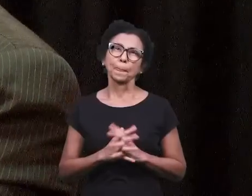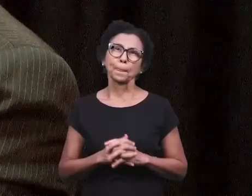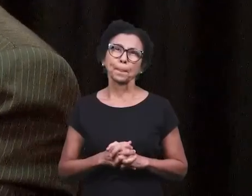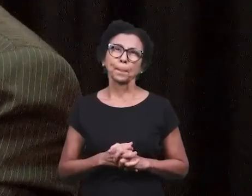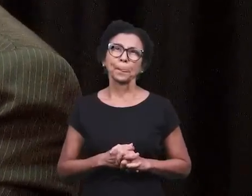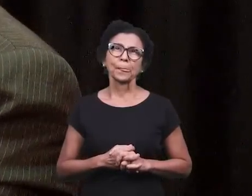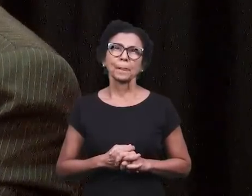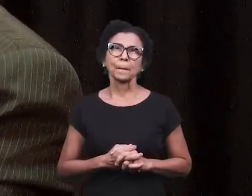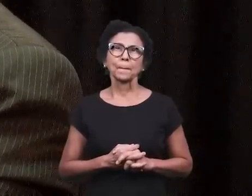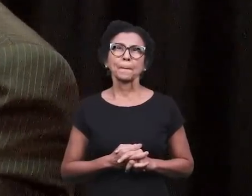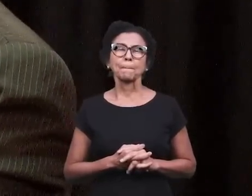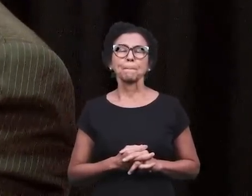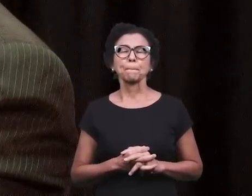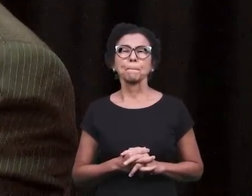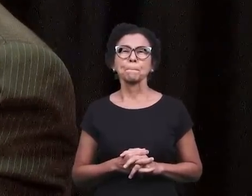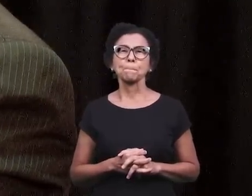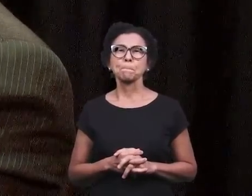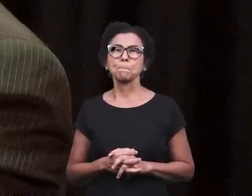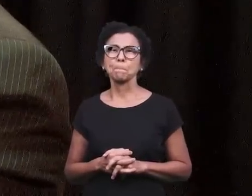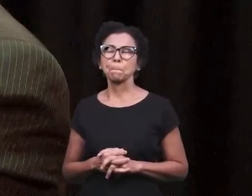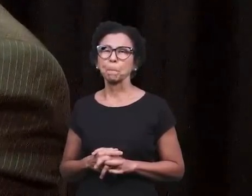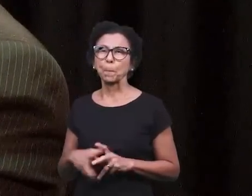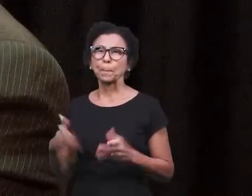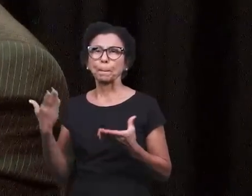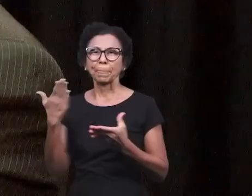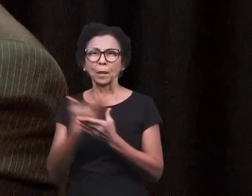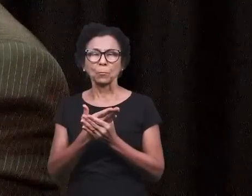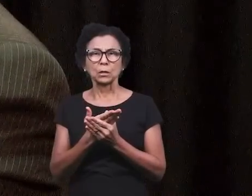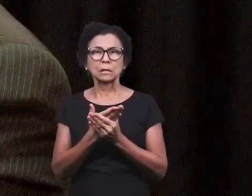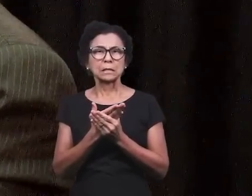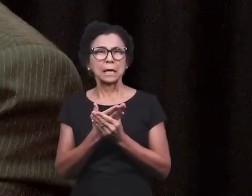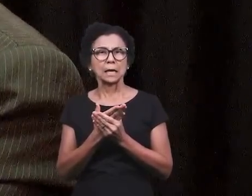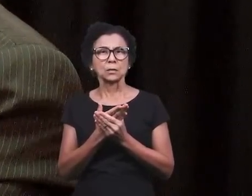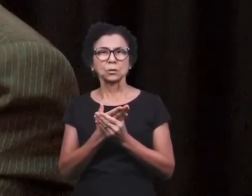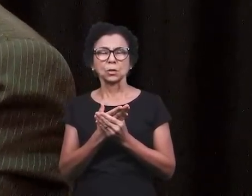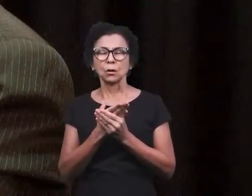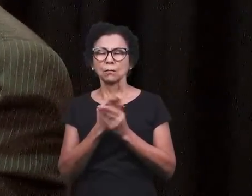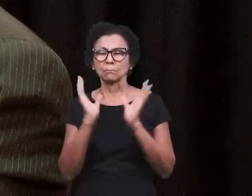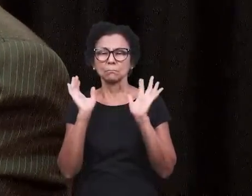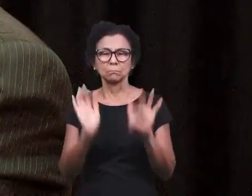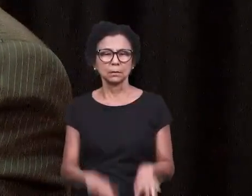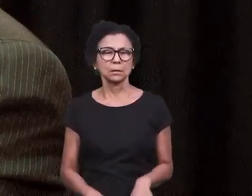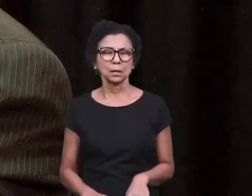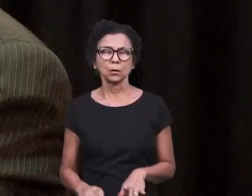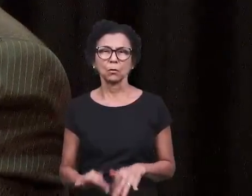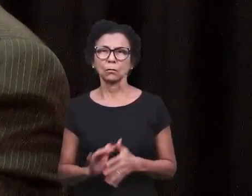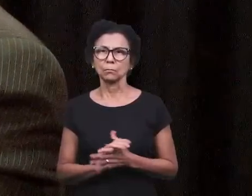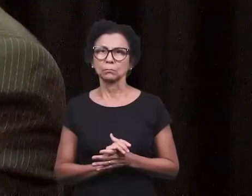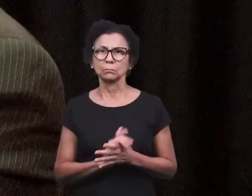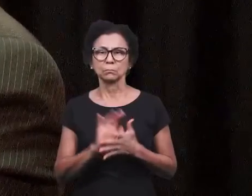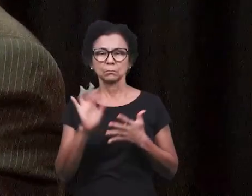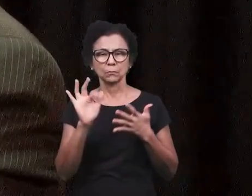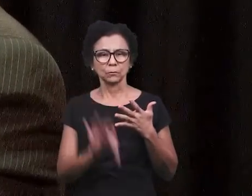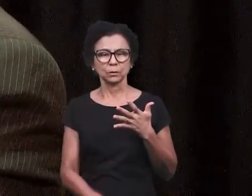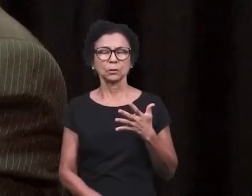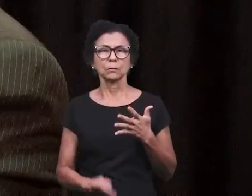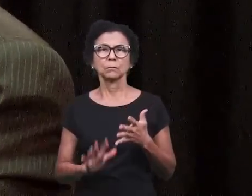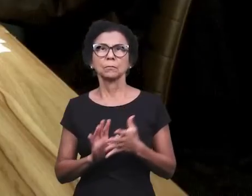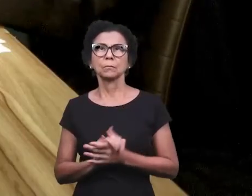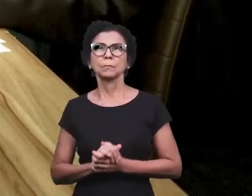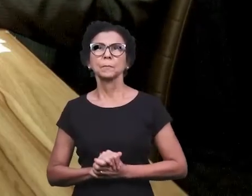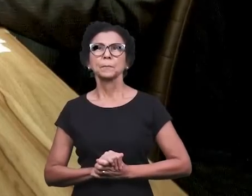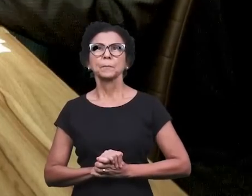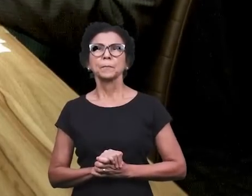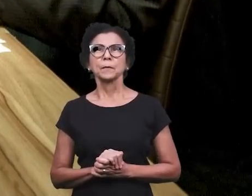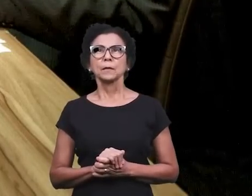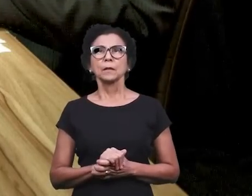não só a tese foi construída, como ele também deu o processo por encerrado, porque ele concluiu o quê? Ele já está trabalhando, Uhum. já foi efetivado. Não